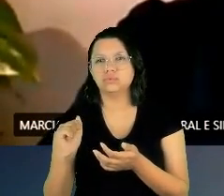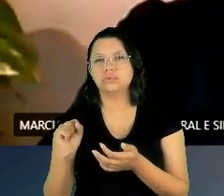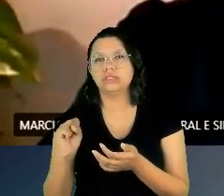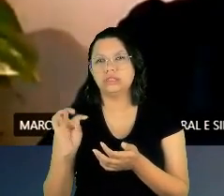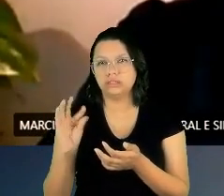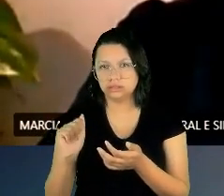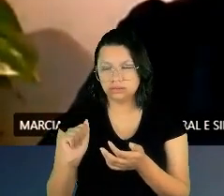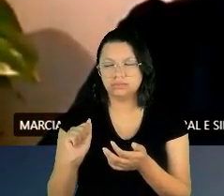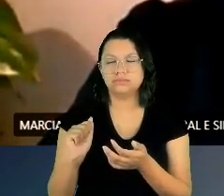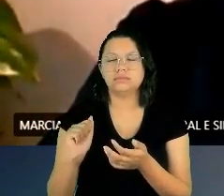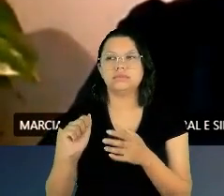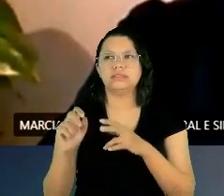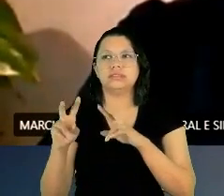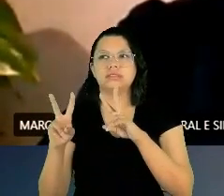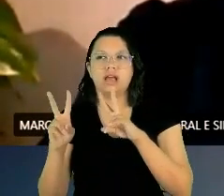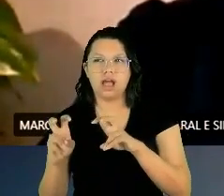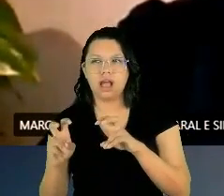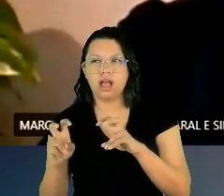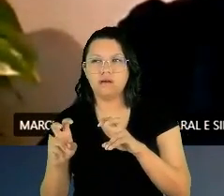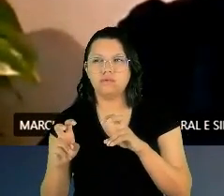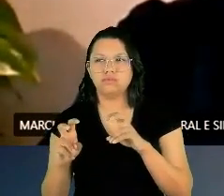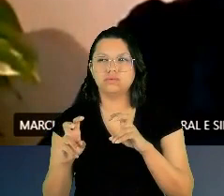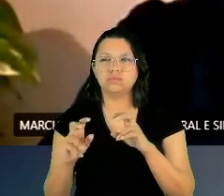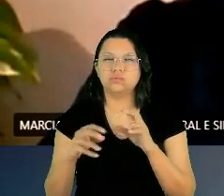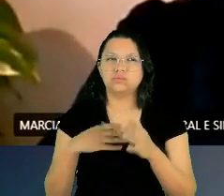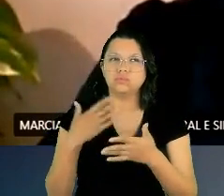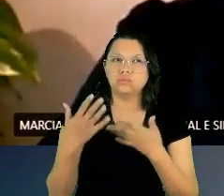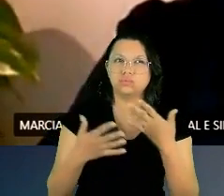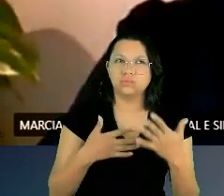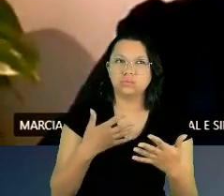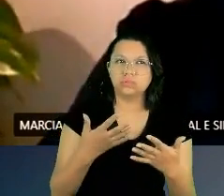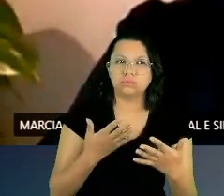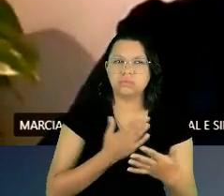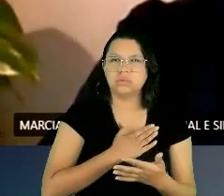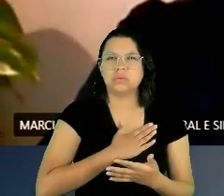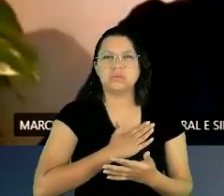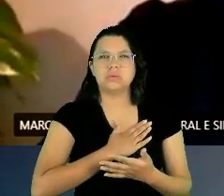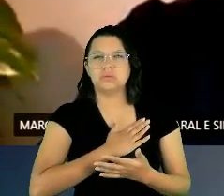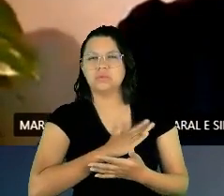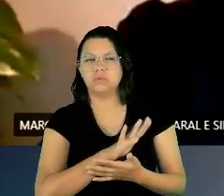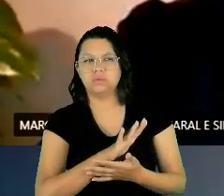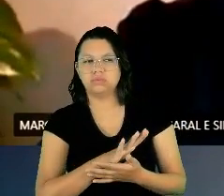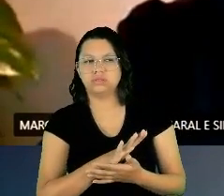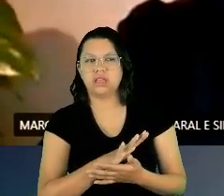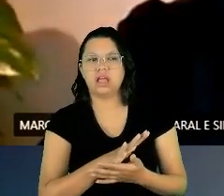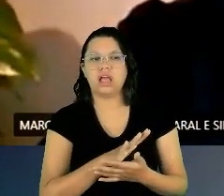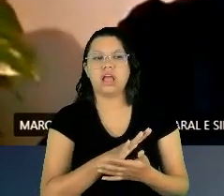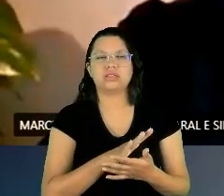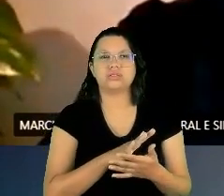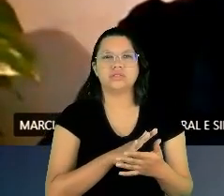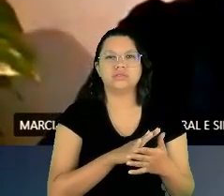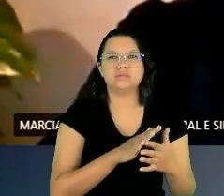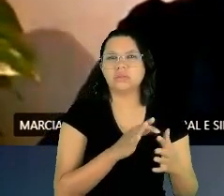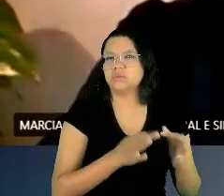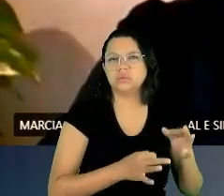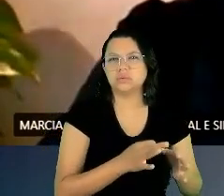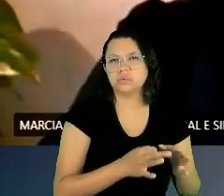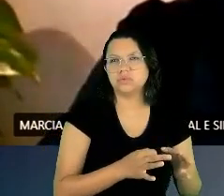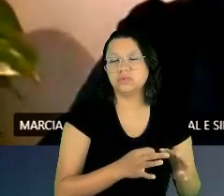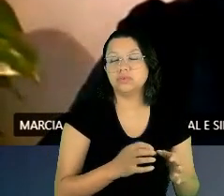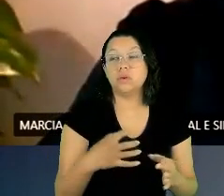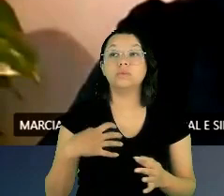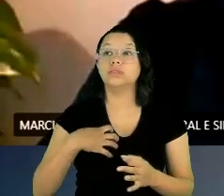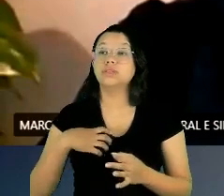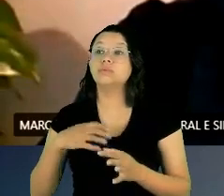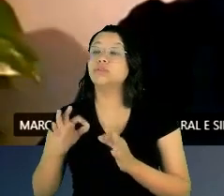dela é essa que a senhora deu sobre uma aversão à iniquidade, como, né, a senhora diz lá na sua tese, ou então